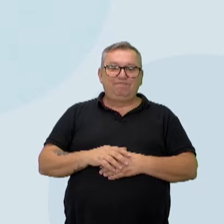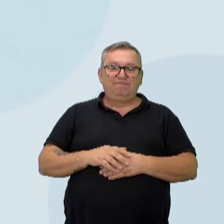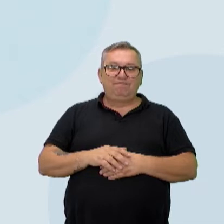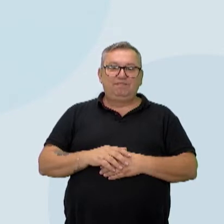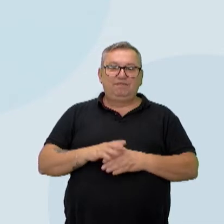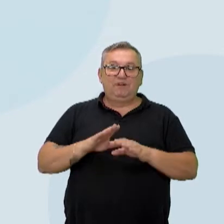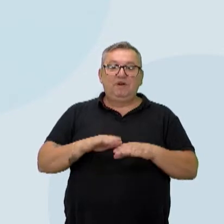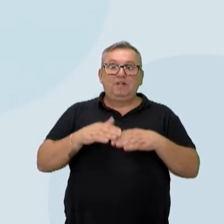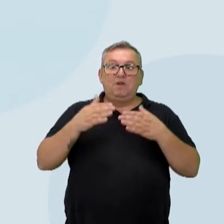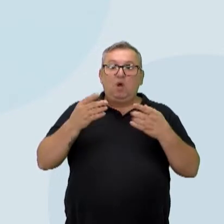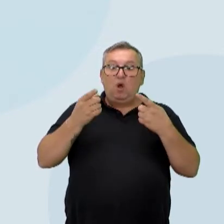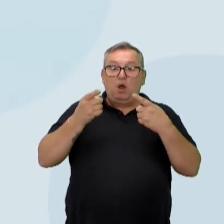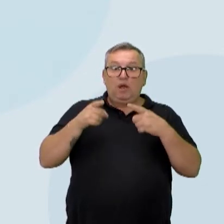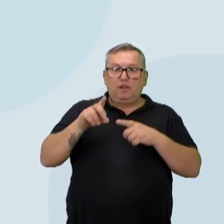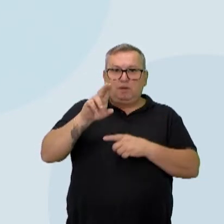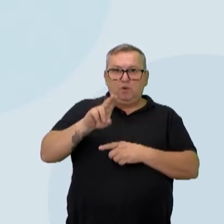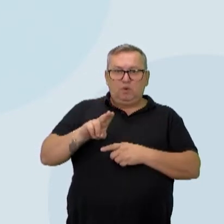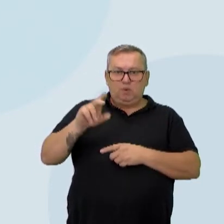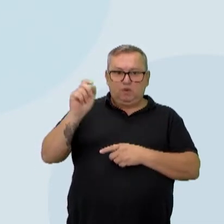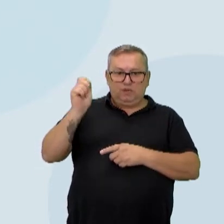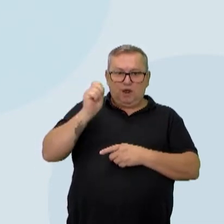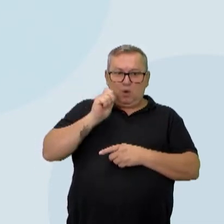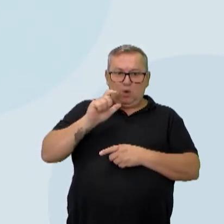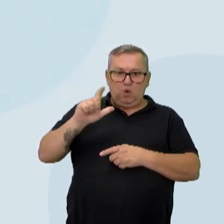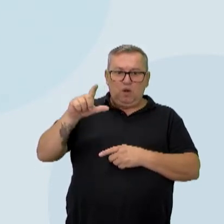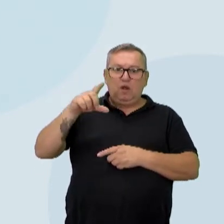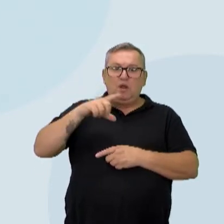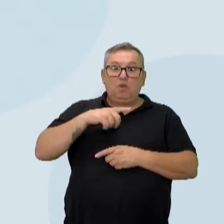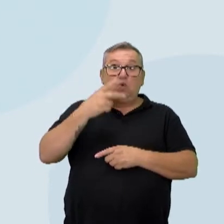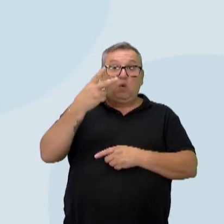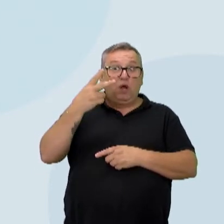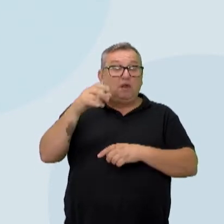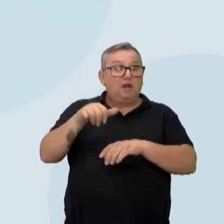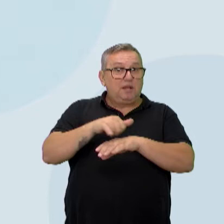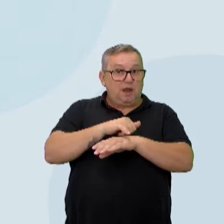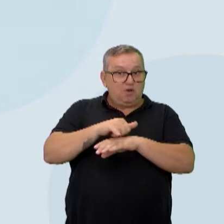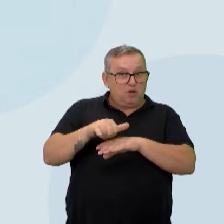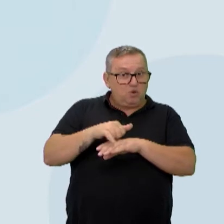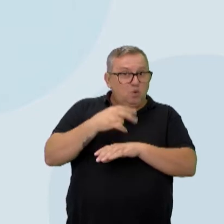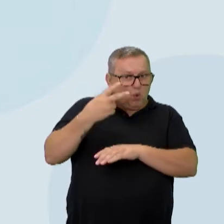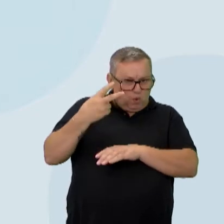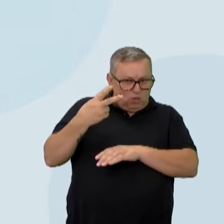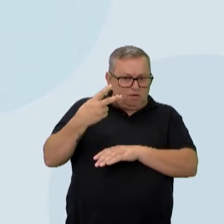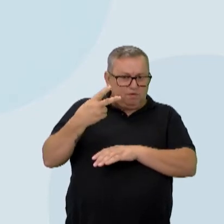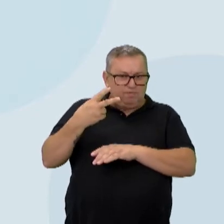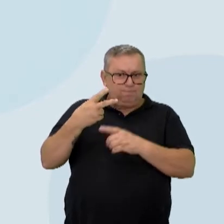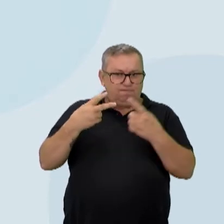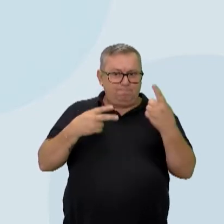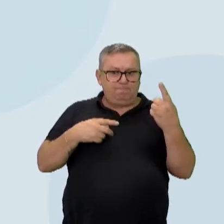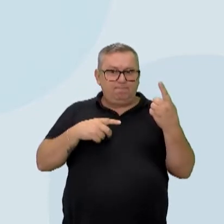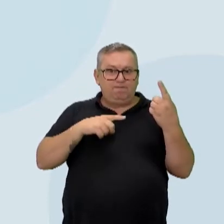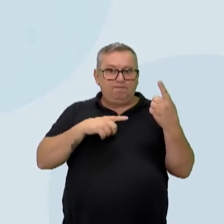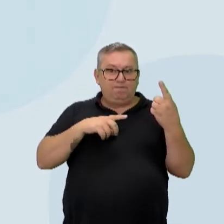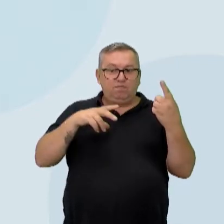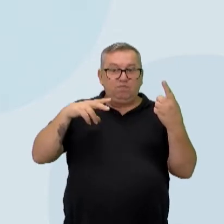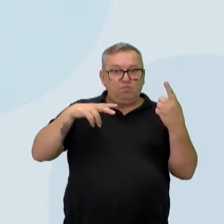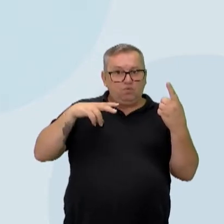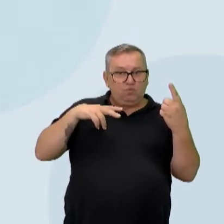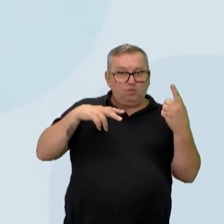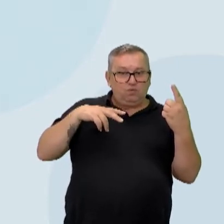dobro. Para combater o abuso de sal, existem 2 estratégias. Uma